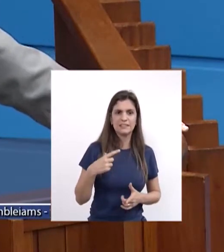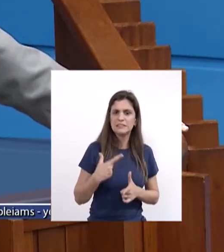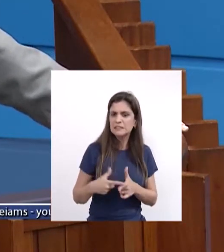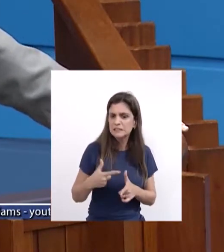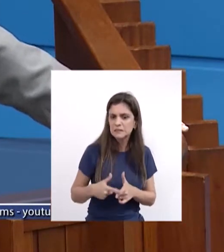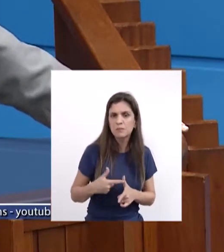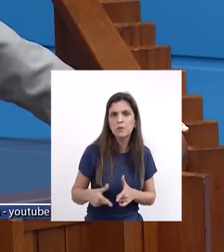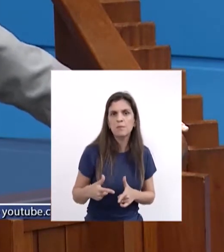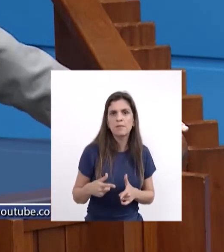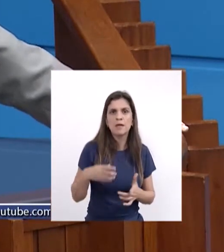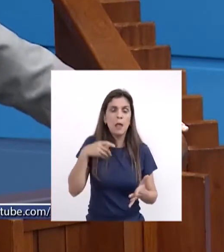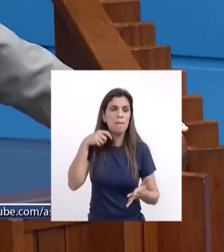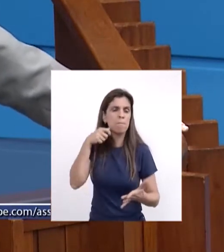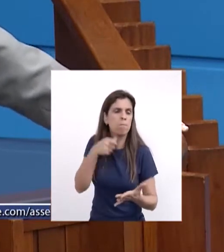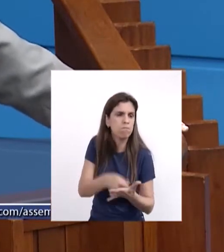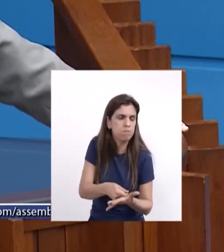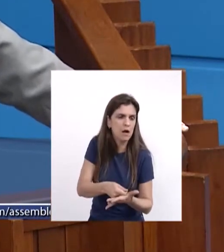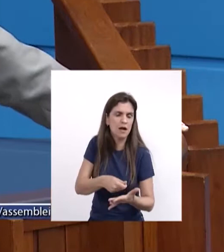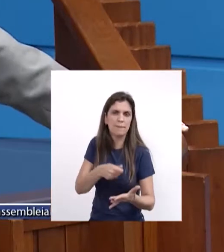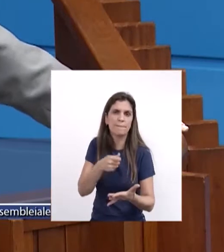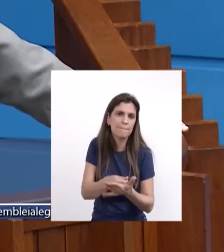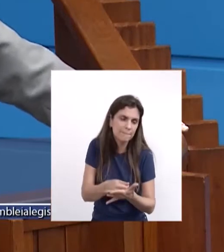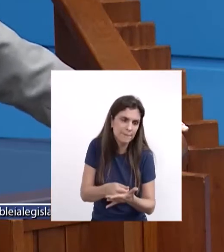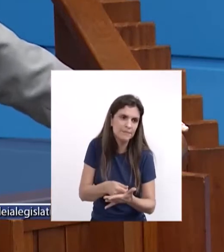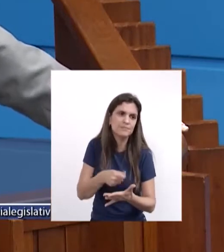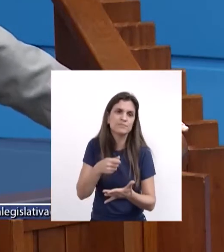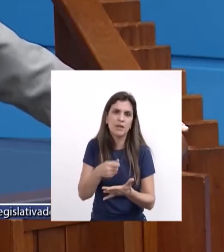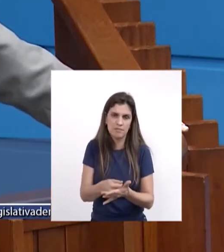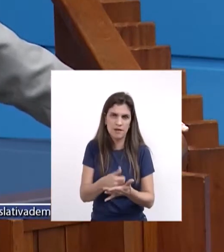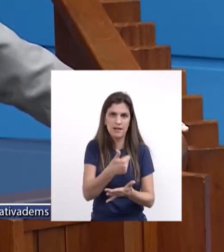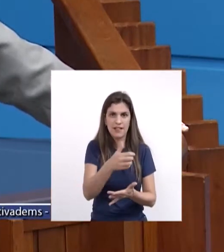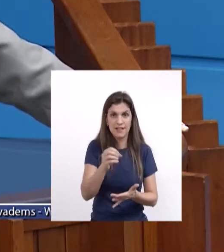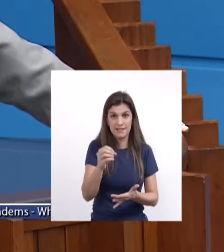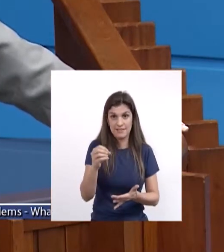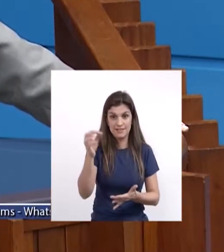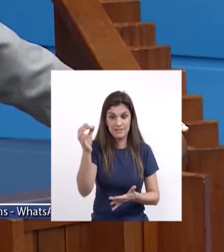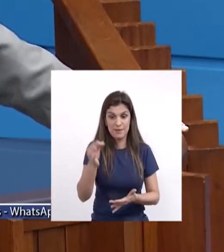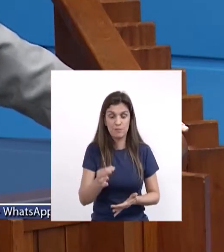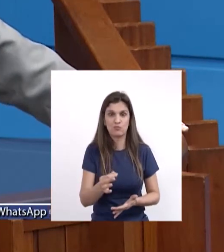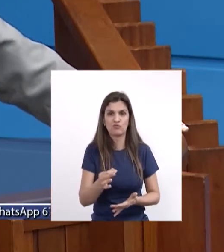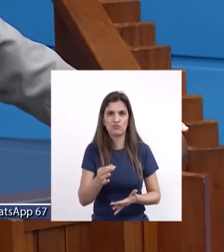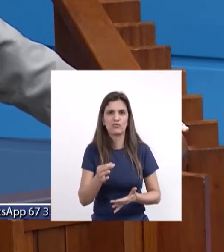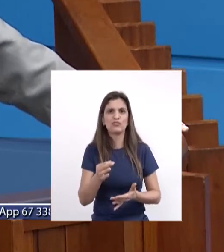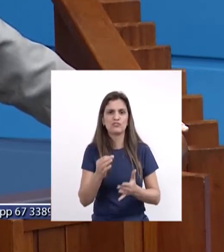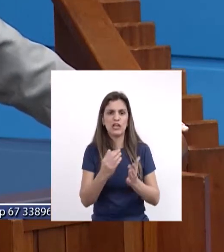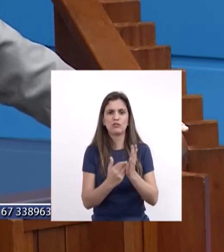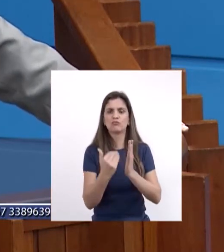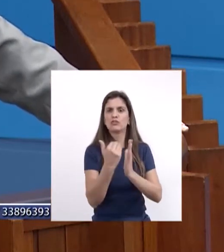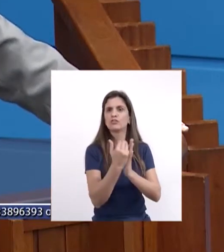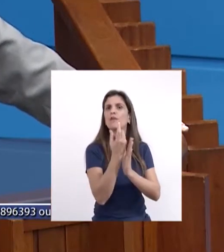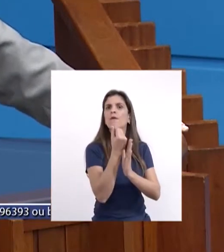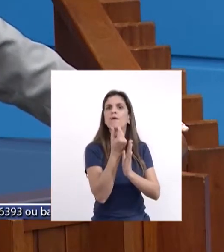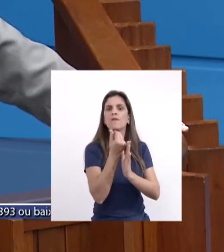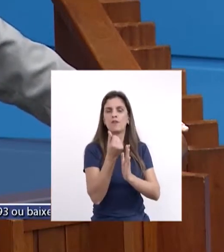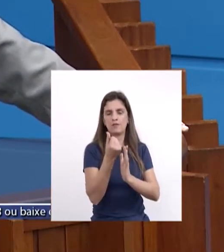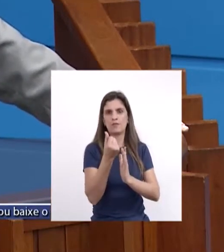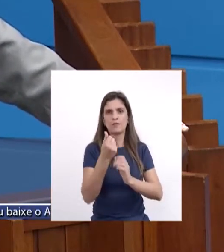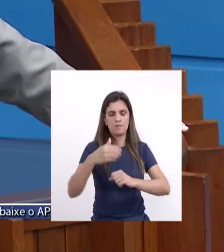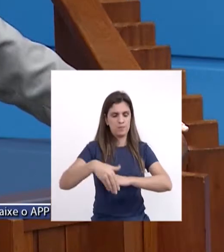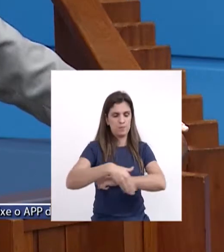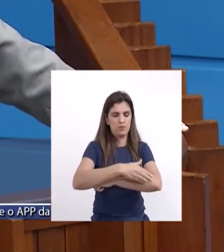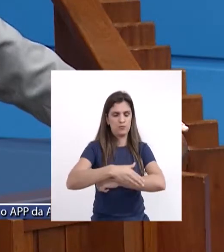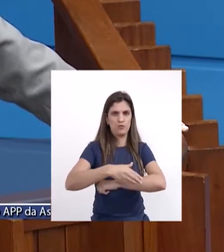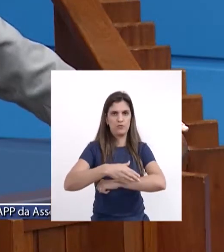paga 100% do valor estabelecido pelo valor do pedágio para que tivesse a rodovia